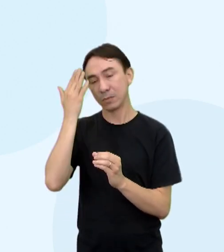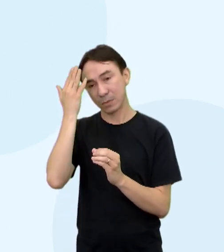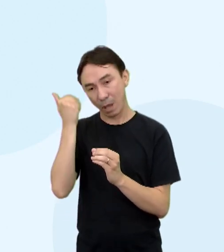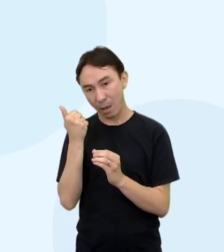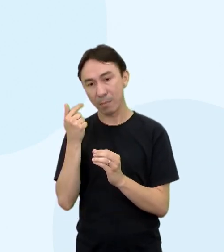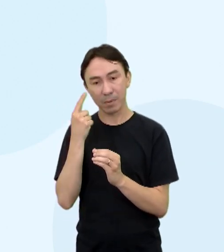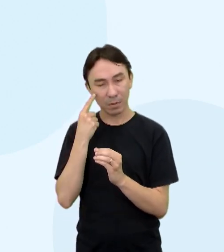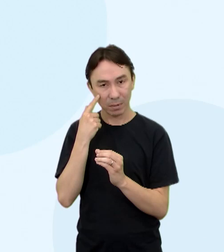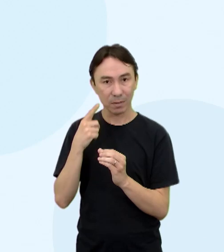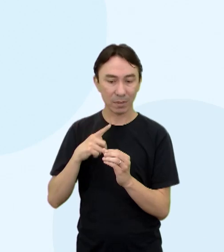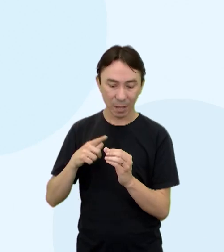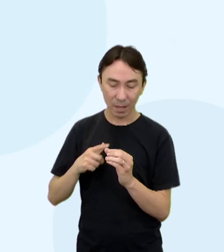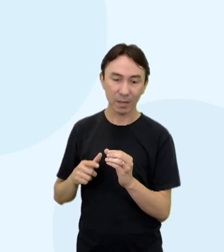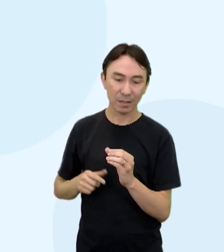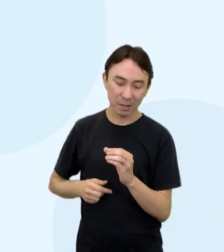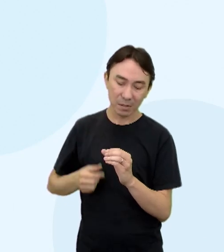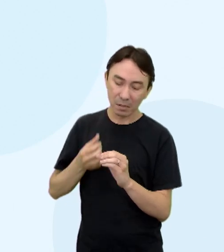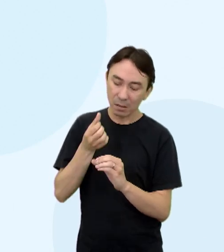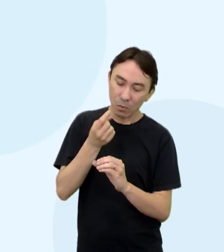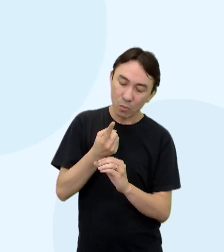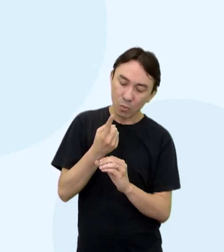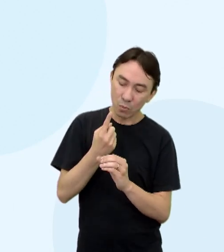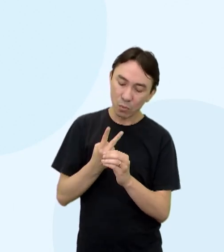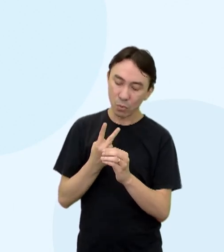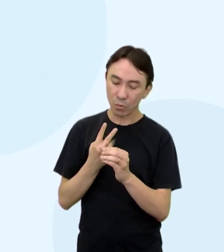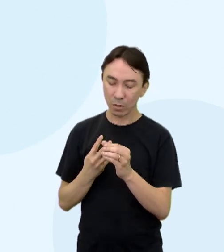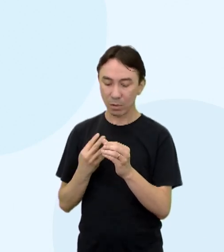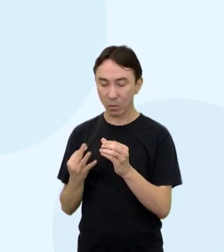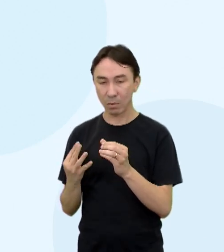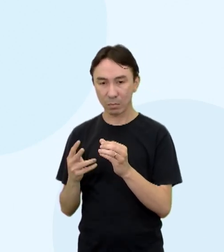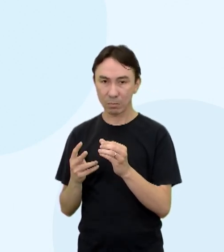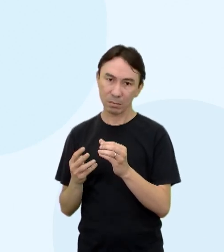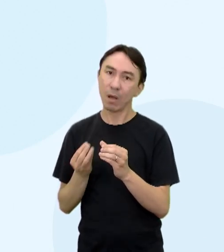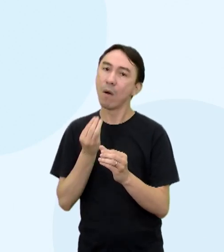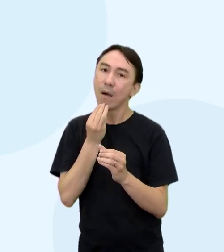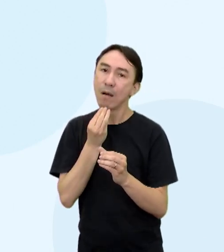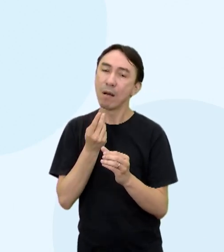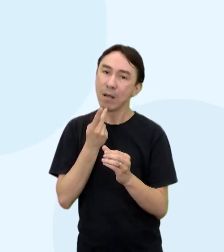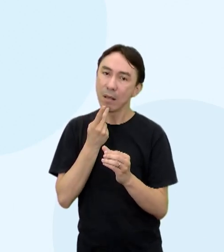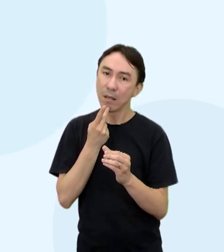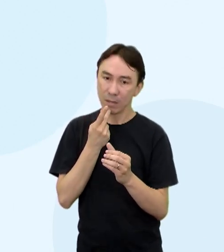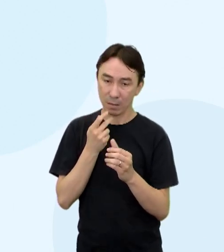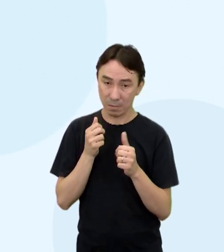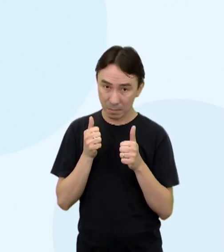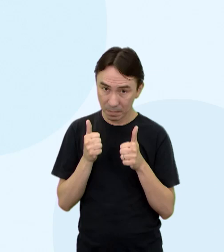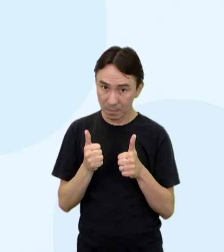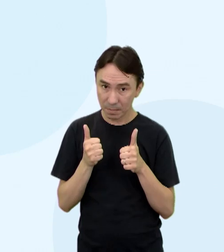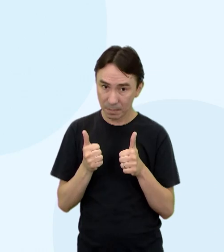aí, no conjunto dos lados do dado, nós temos 6 possibilidades aí, né? 6